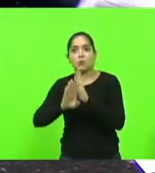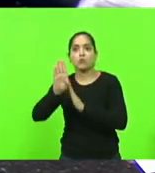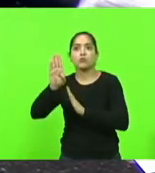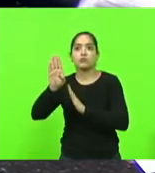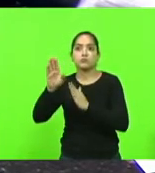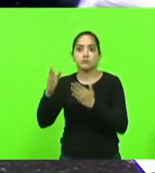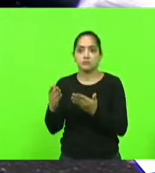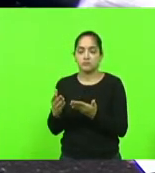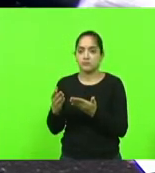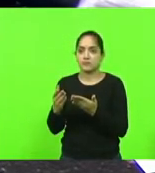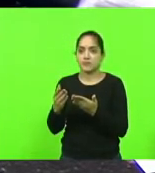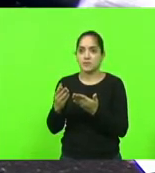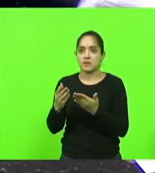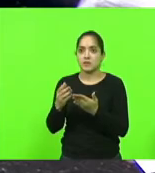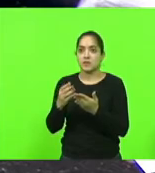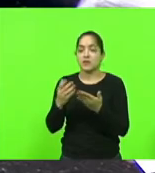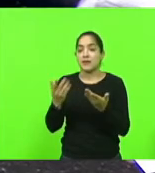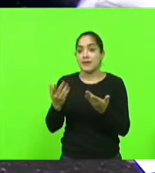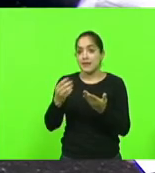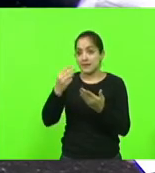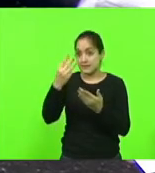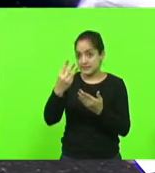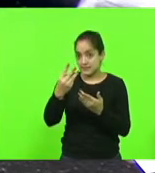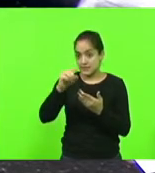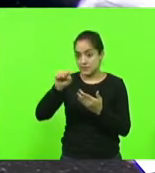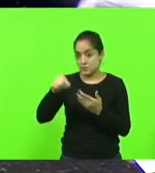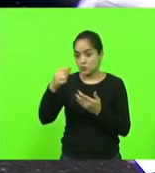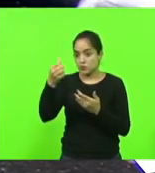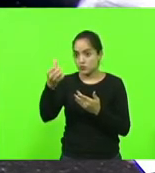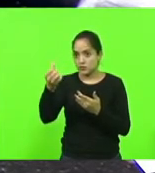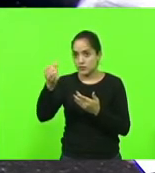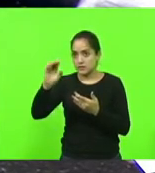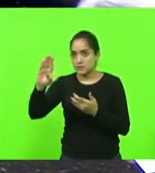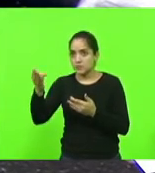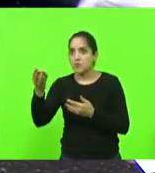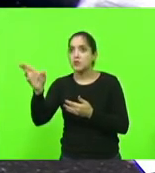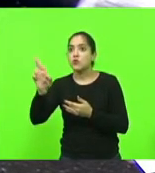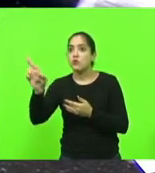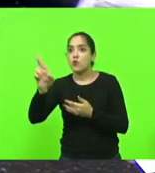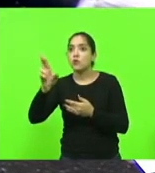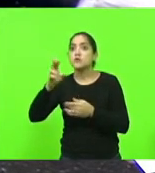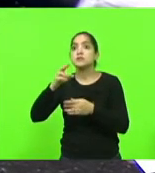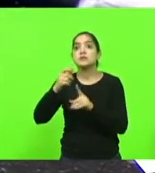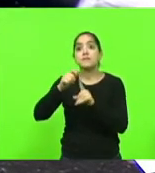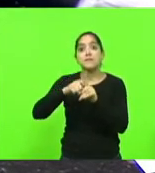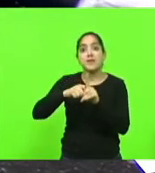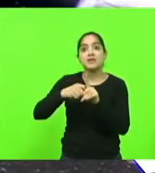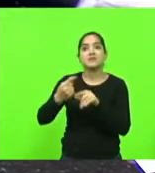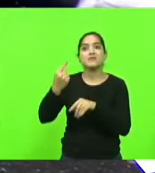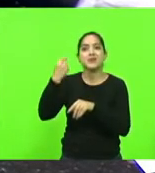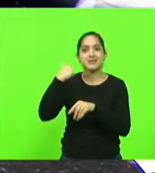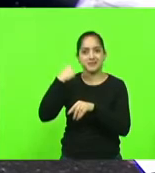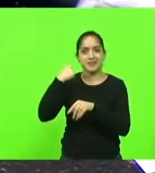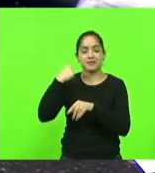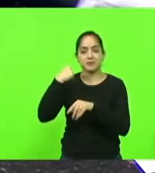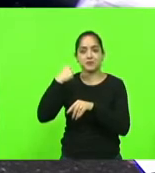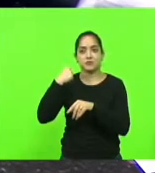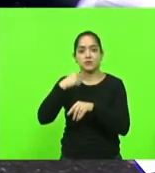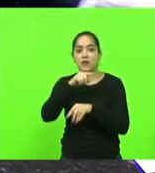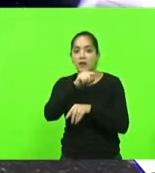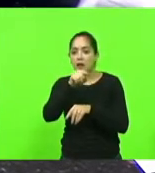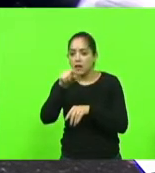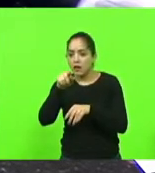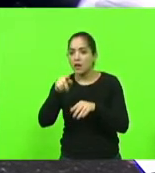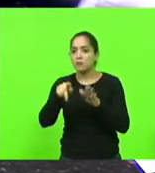tem mágica. Esses 3,6 bilhões de reais que foram arrecadados no mês passado foram tirados de um cidadão